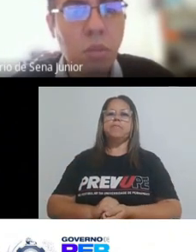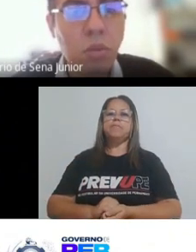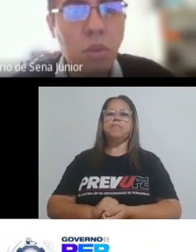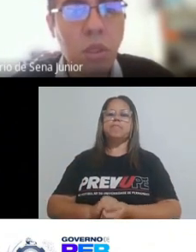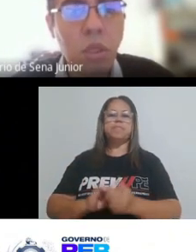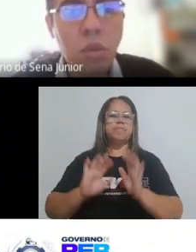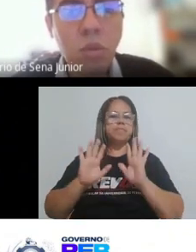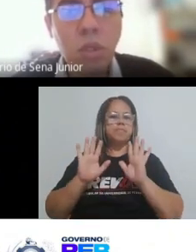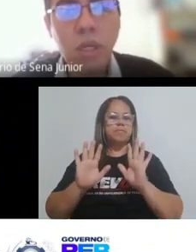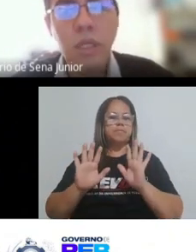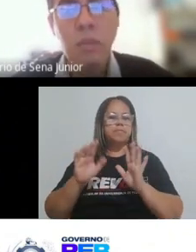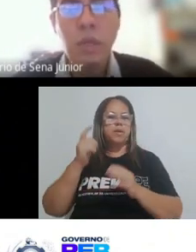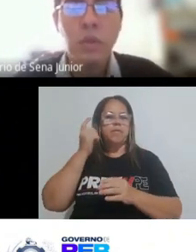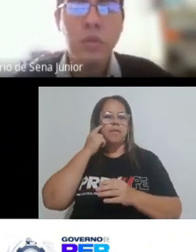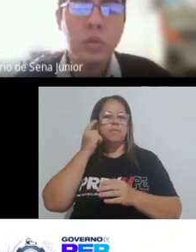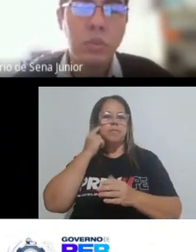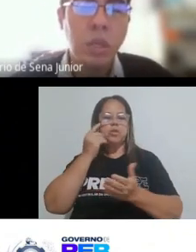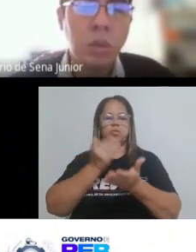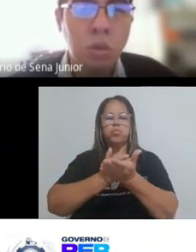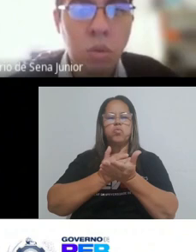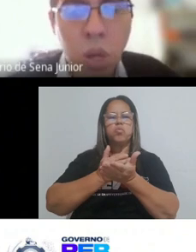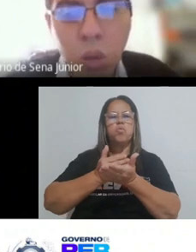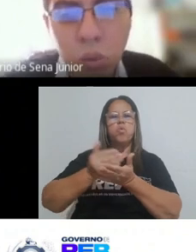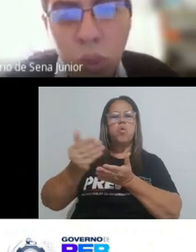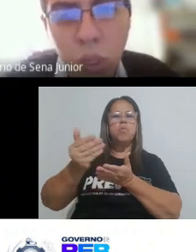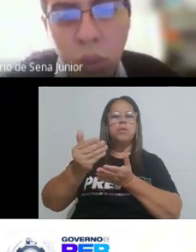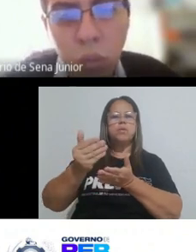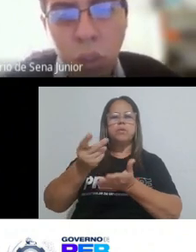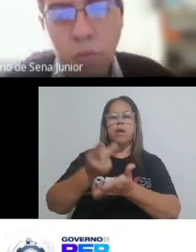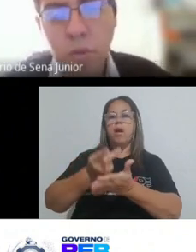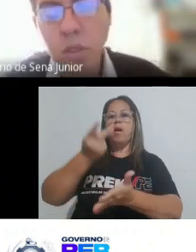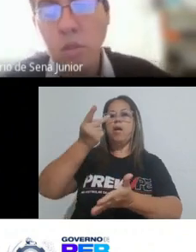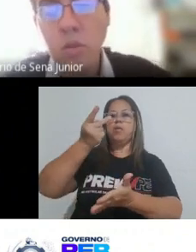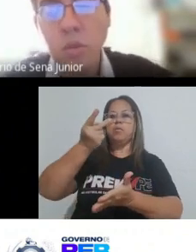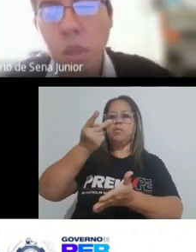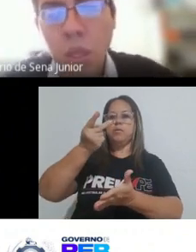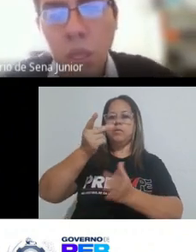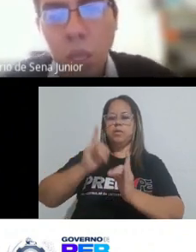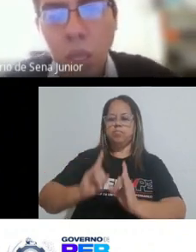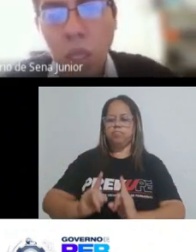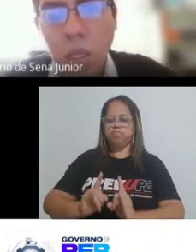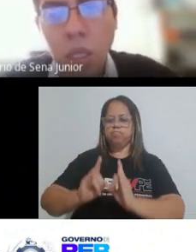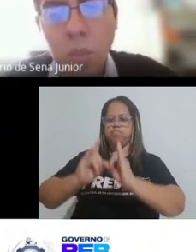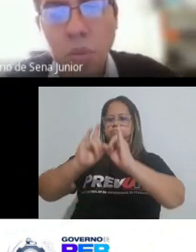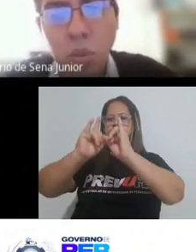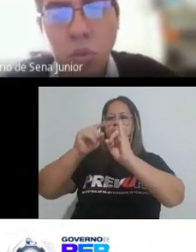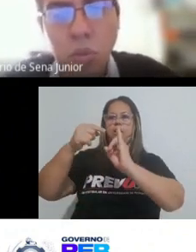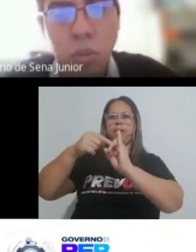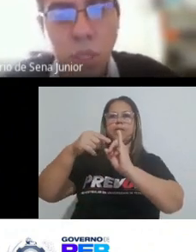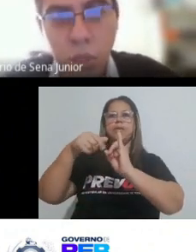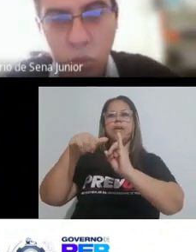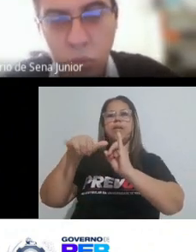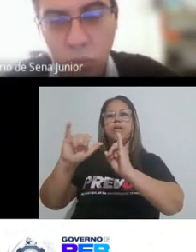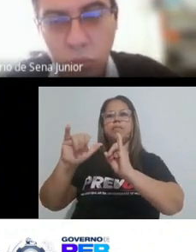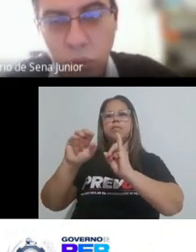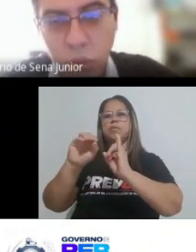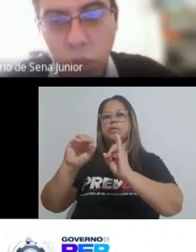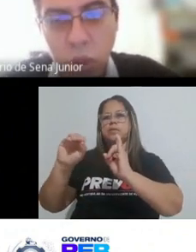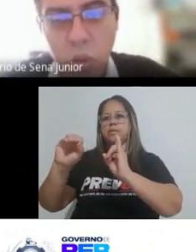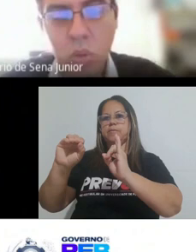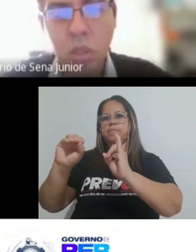Tomemos o início dos lançamentos do alto do edifício em Y0,